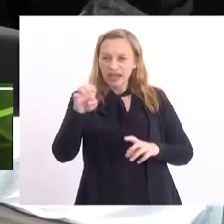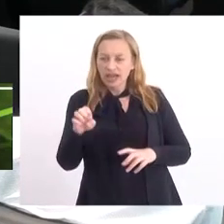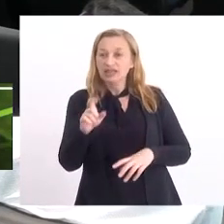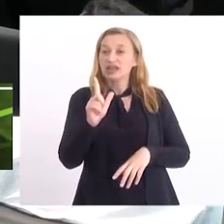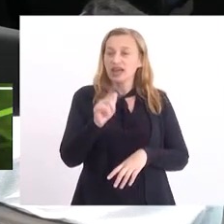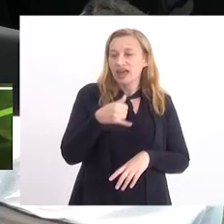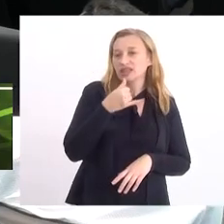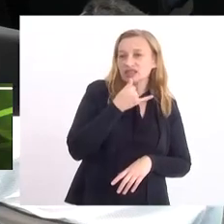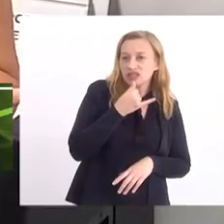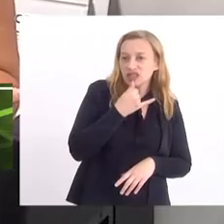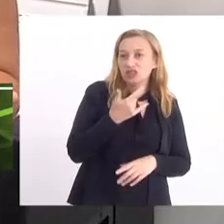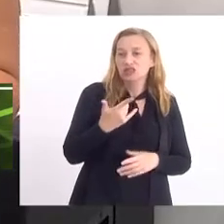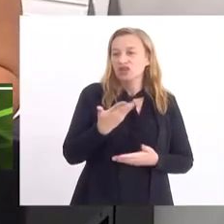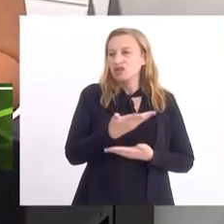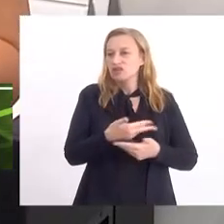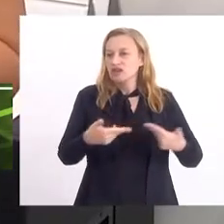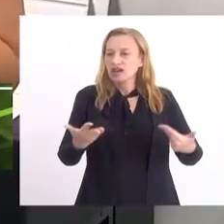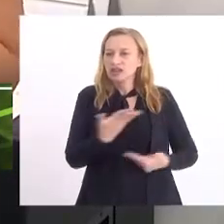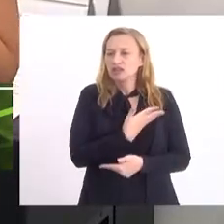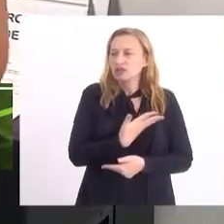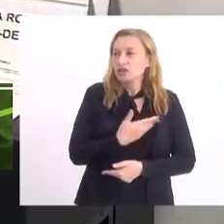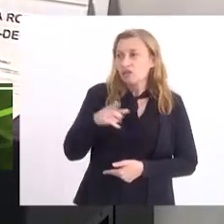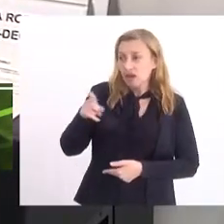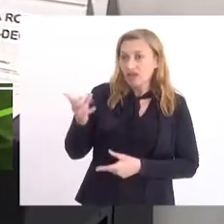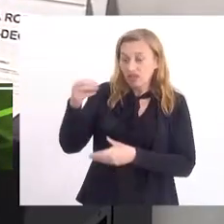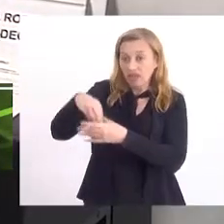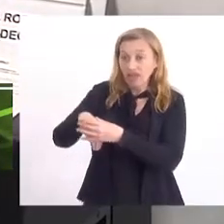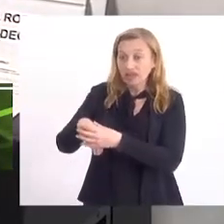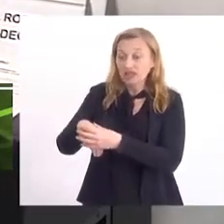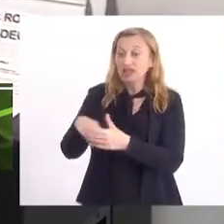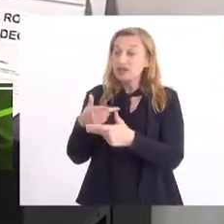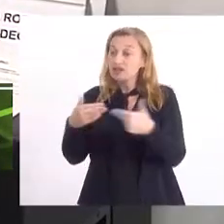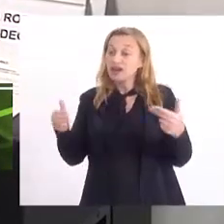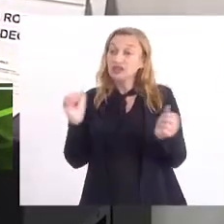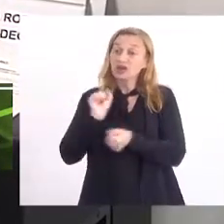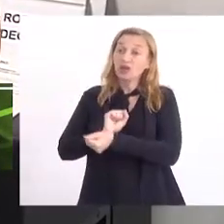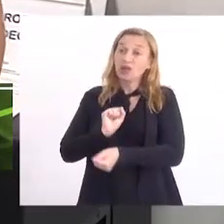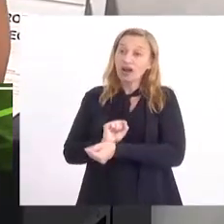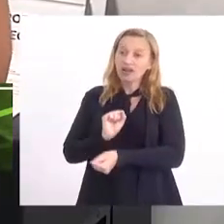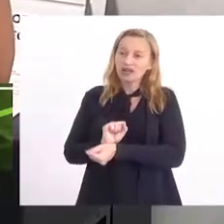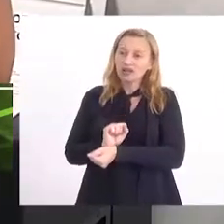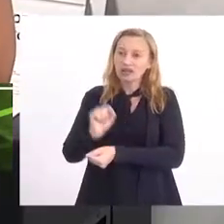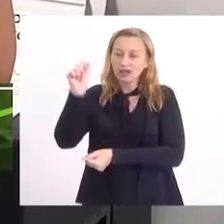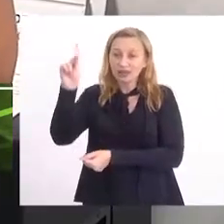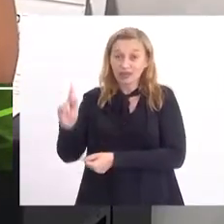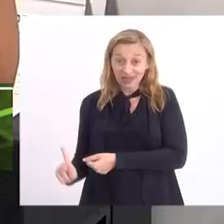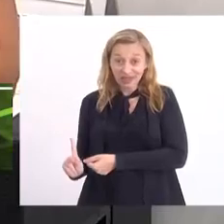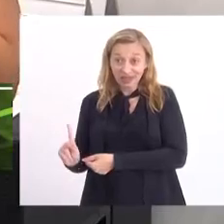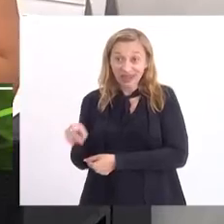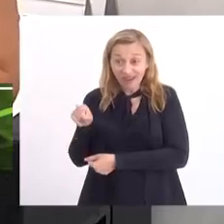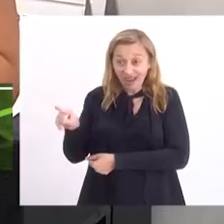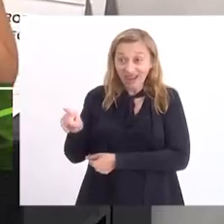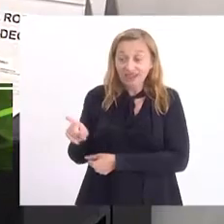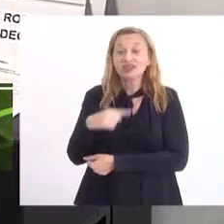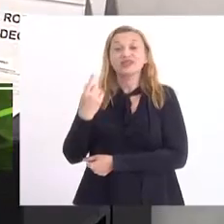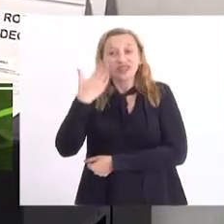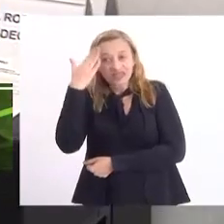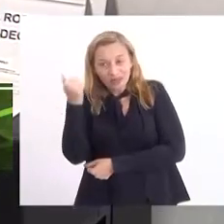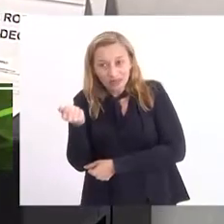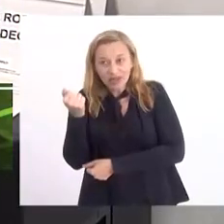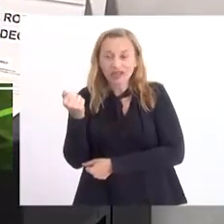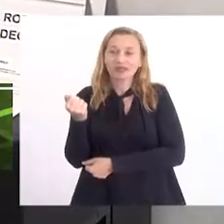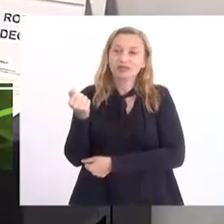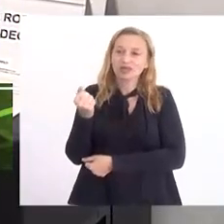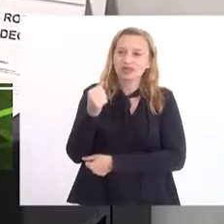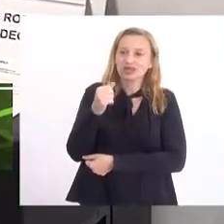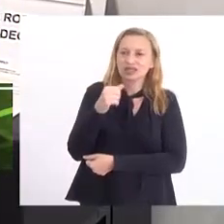muitos colegas lá dentro e que muitos estão também aguardando a sua aposentadoria. Então, a gente sabe que a defasagem